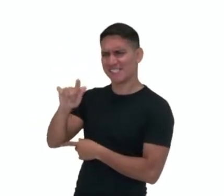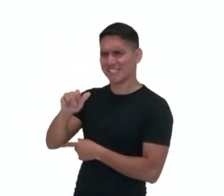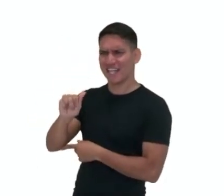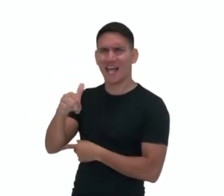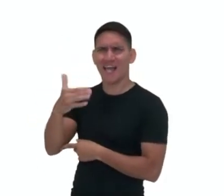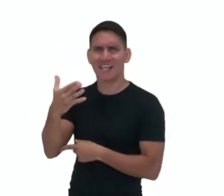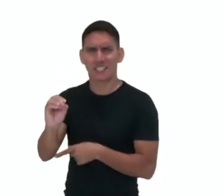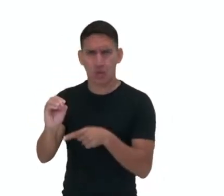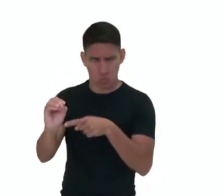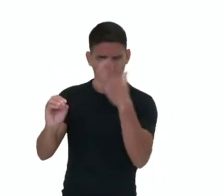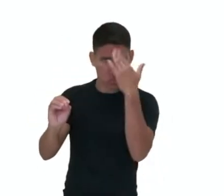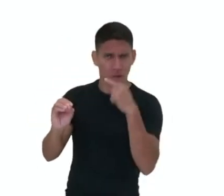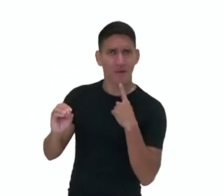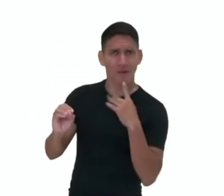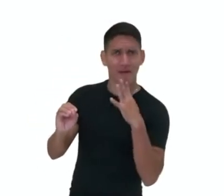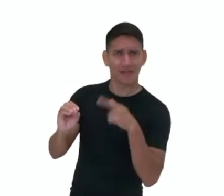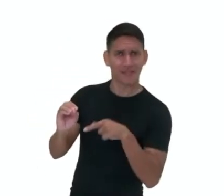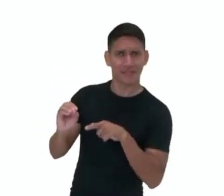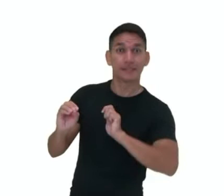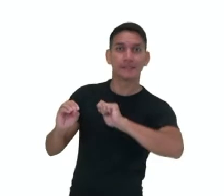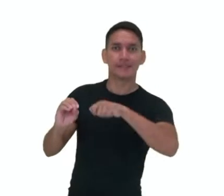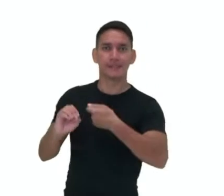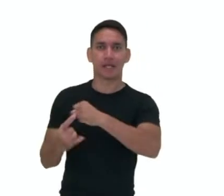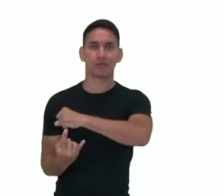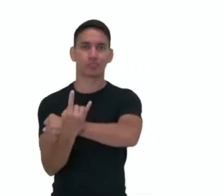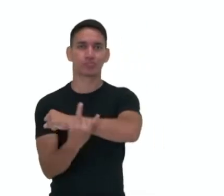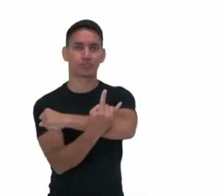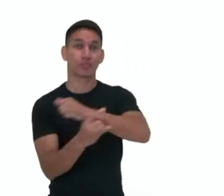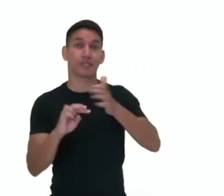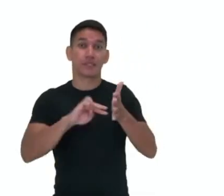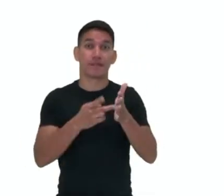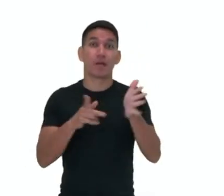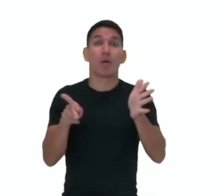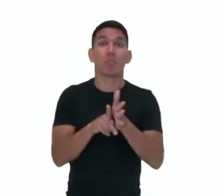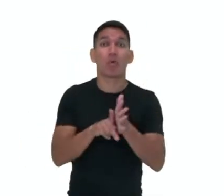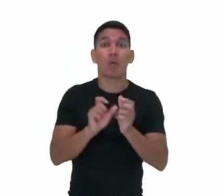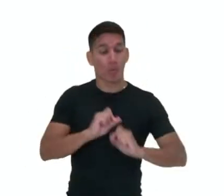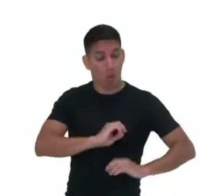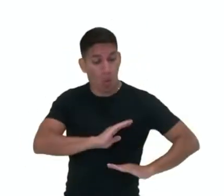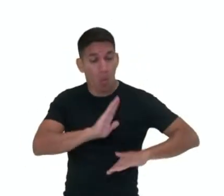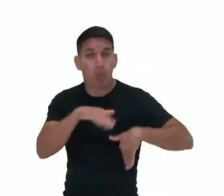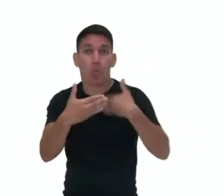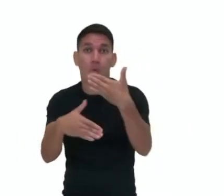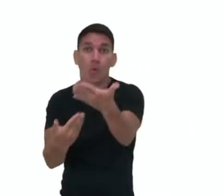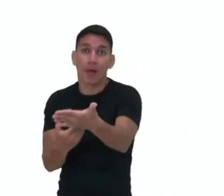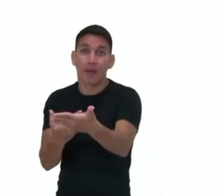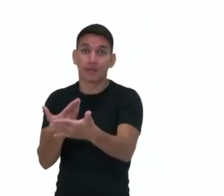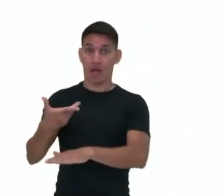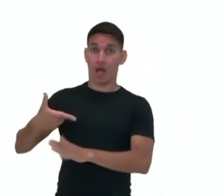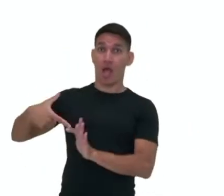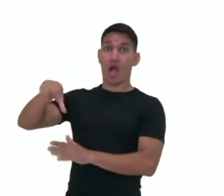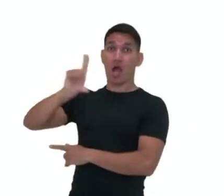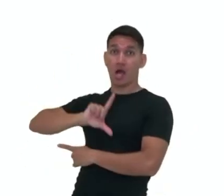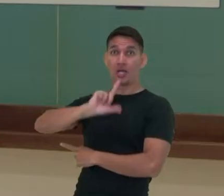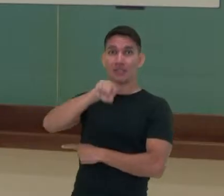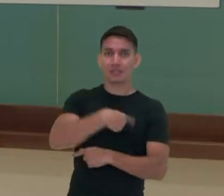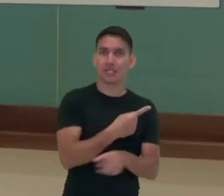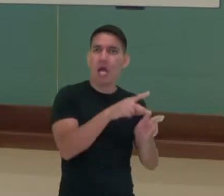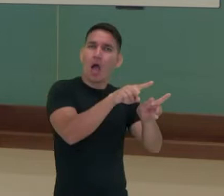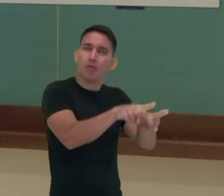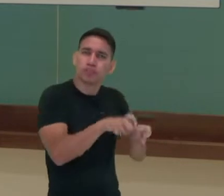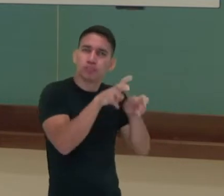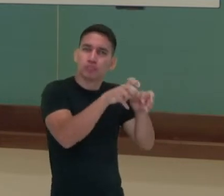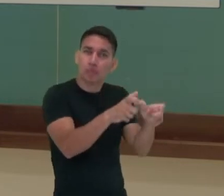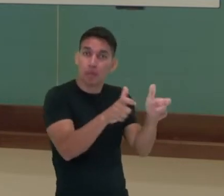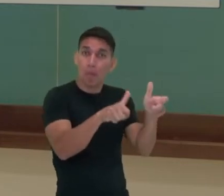Lembrando que é um processo, né, de transformação de uma sociedade de essencialmente rural para uma sociedade essencialmente que vive nas cidades, né?